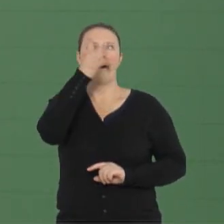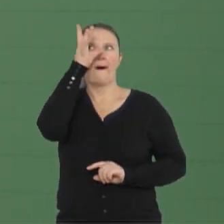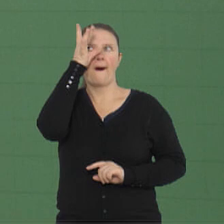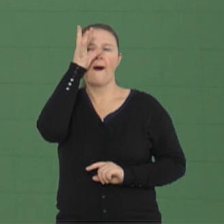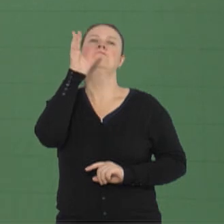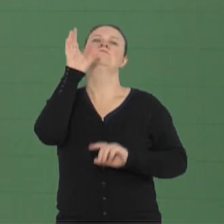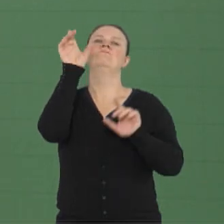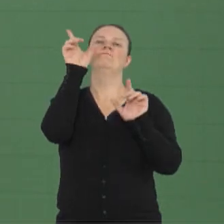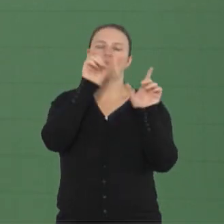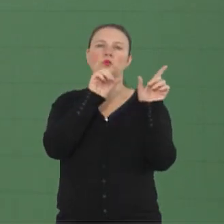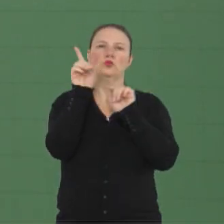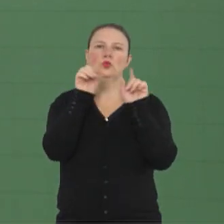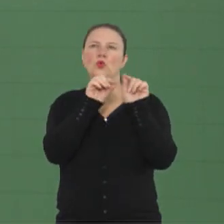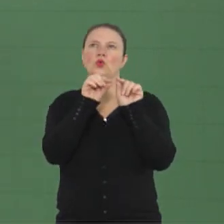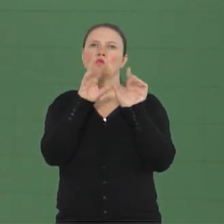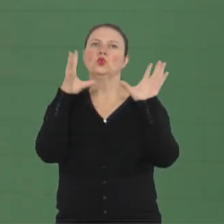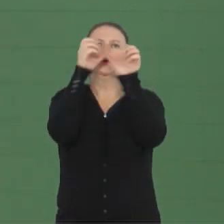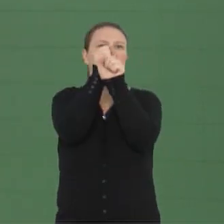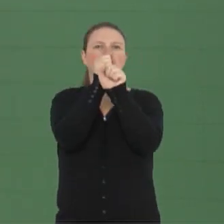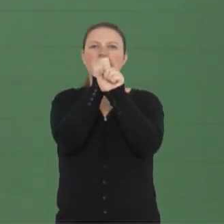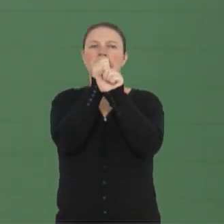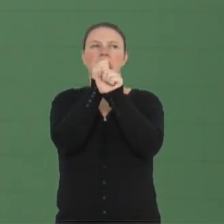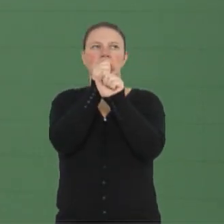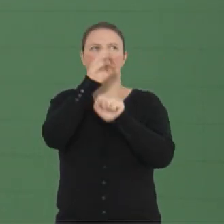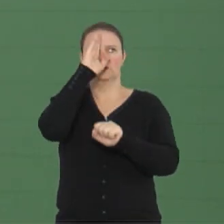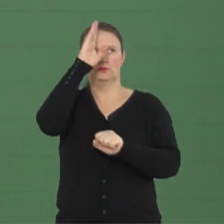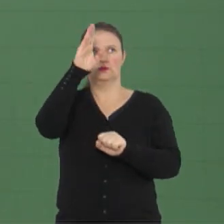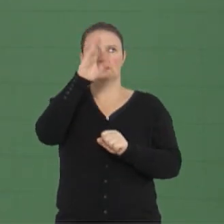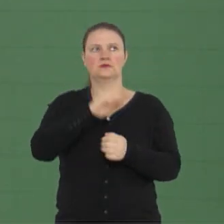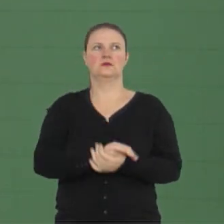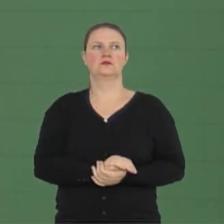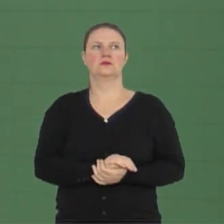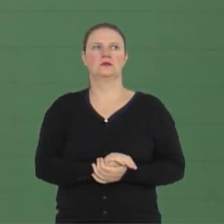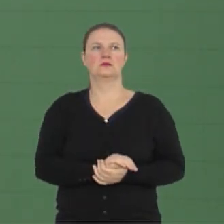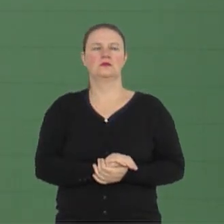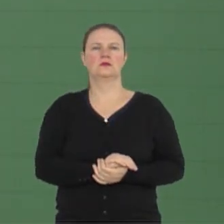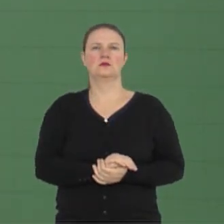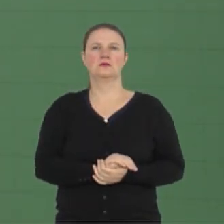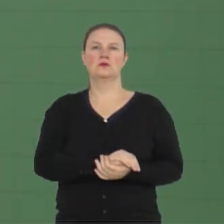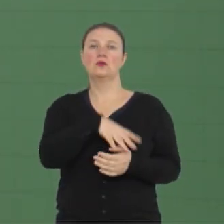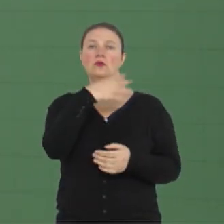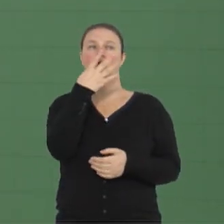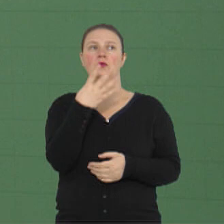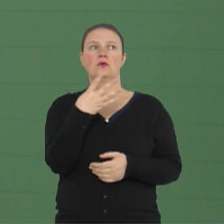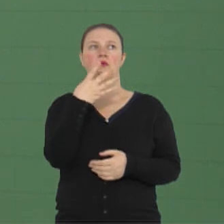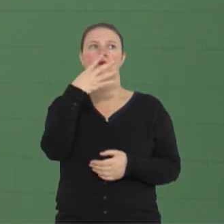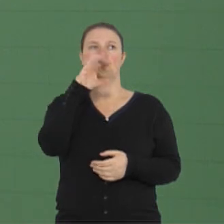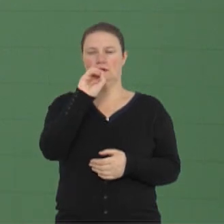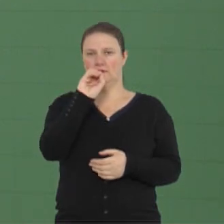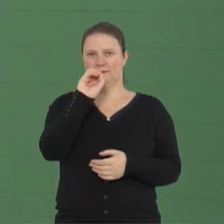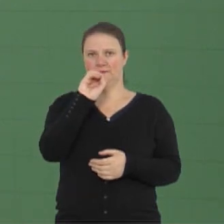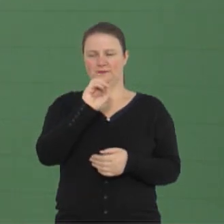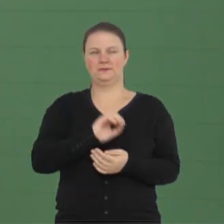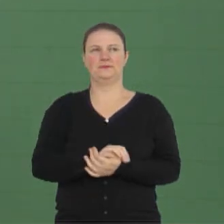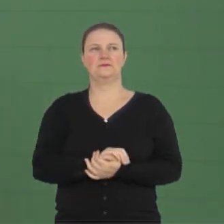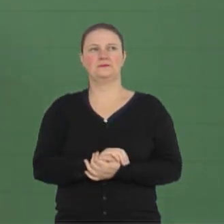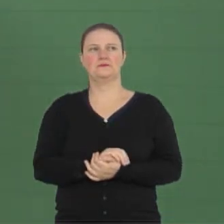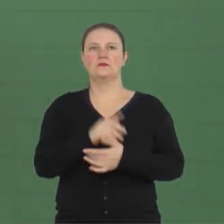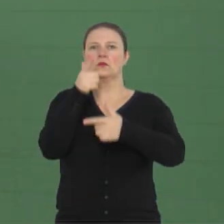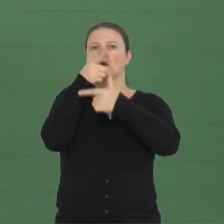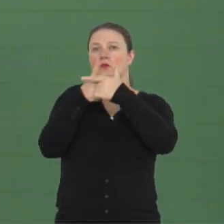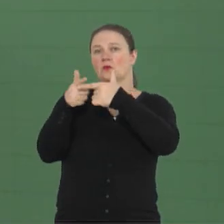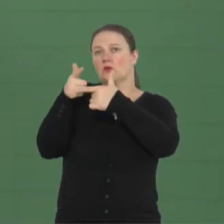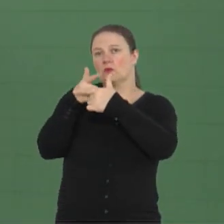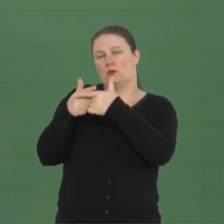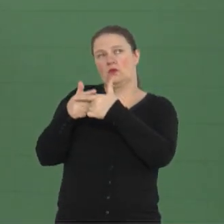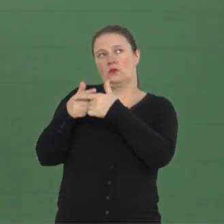que essa não é a única. Se você fizer direto, 28 mais 12, pum! Quanto eu tenho? 40.